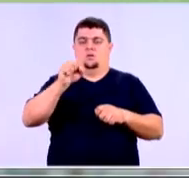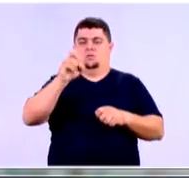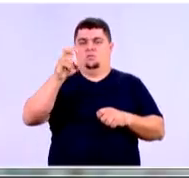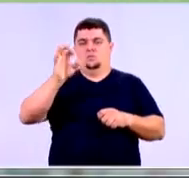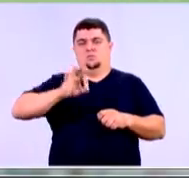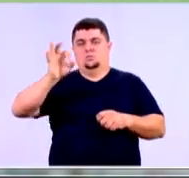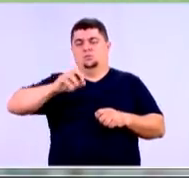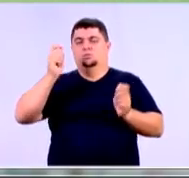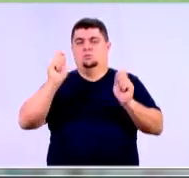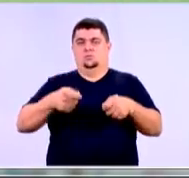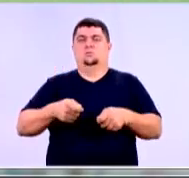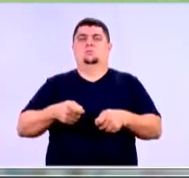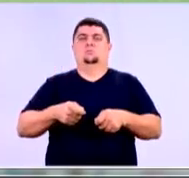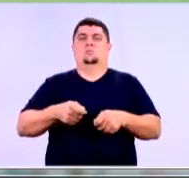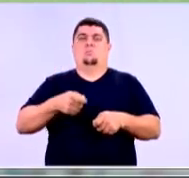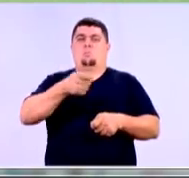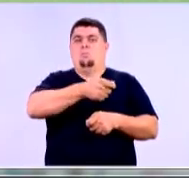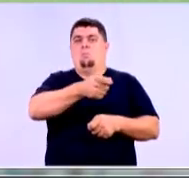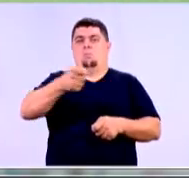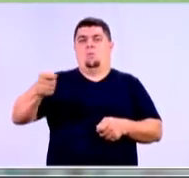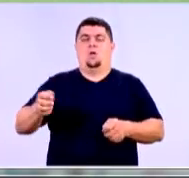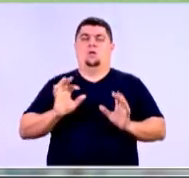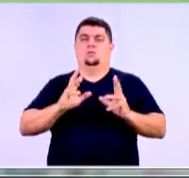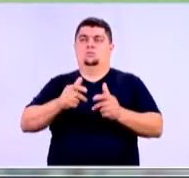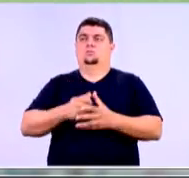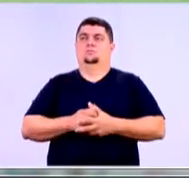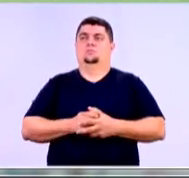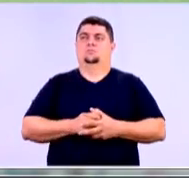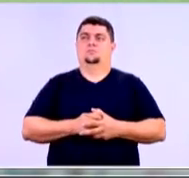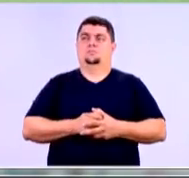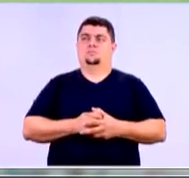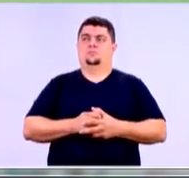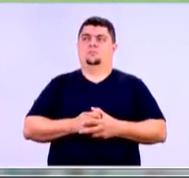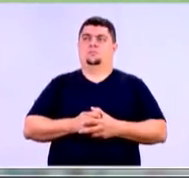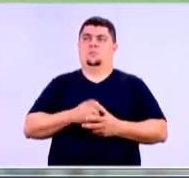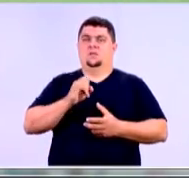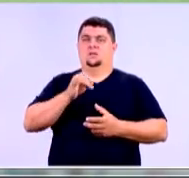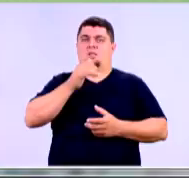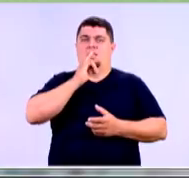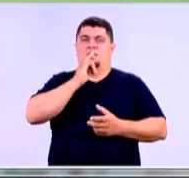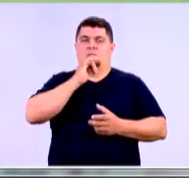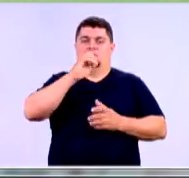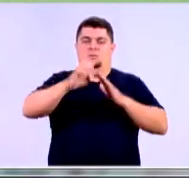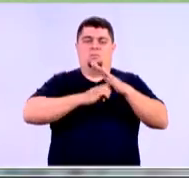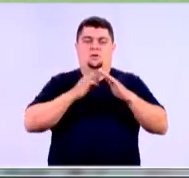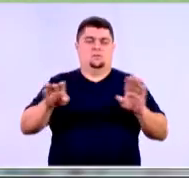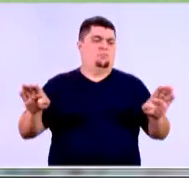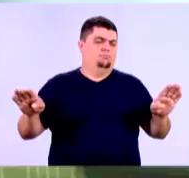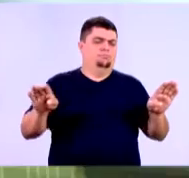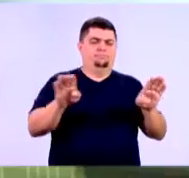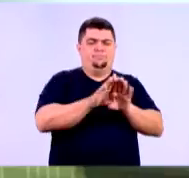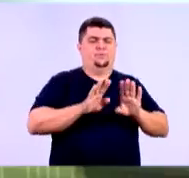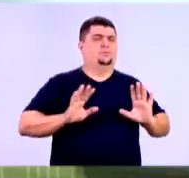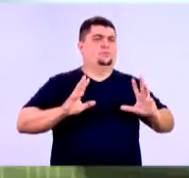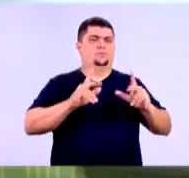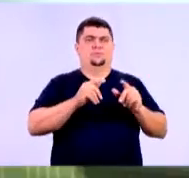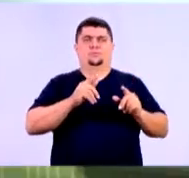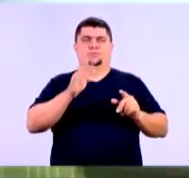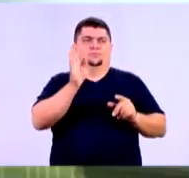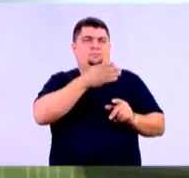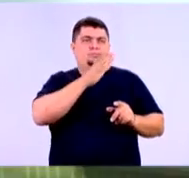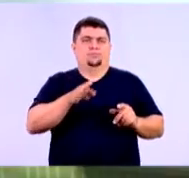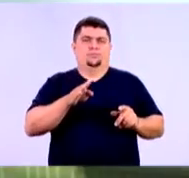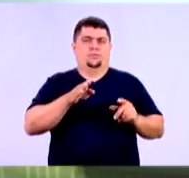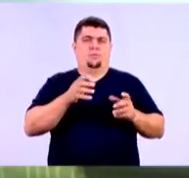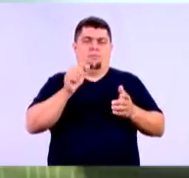pagar 85%. Ou seja, se a empresa, por alguma eventualidade, parasse de funcionar, parasse de conseguir vender qualquer